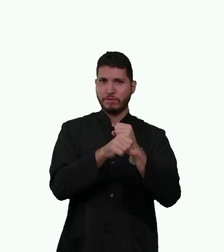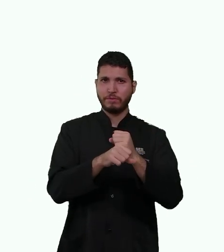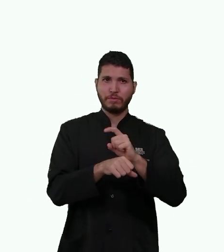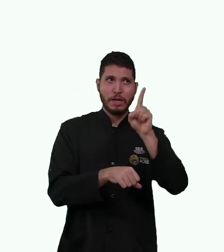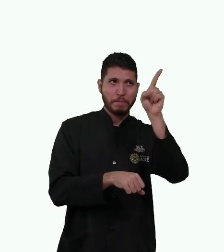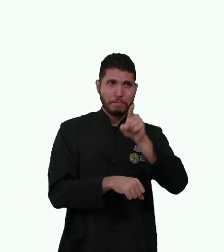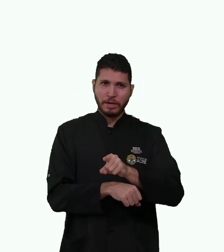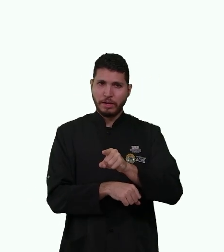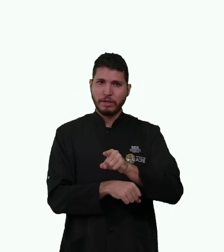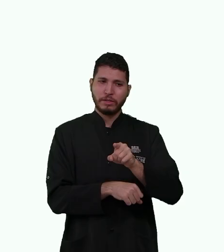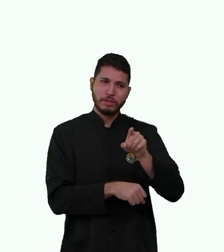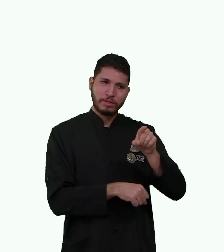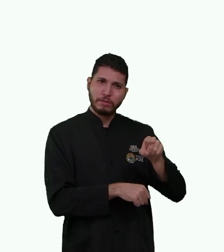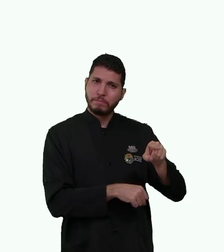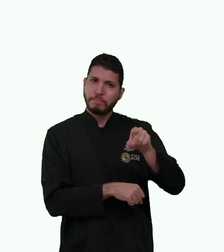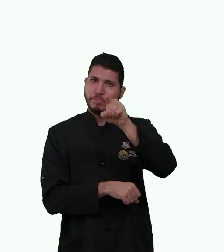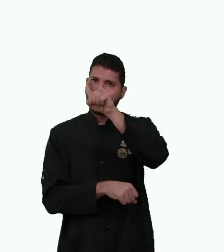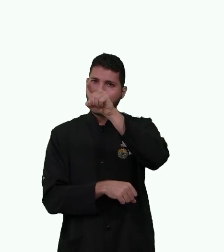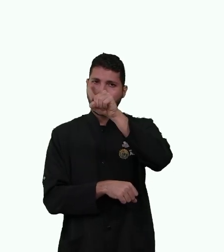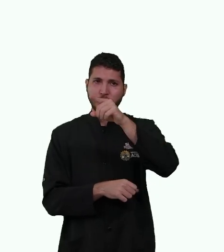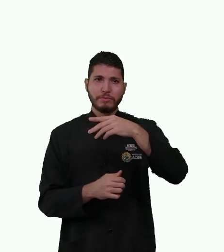multiplicar aqui.